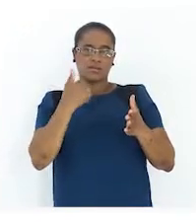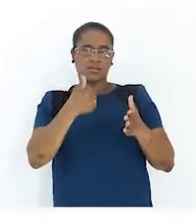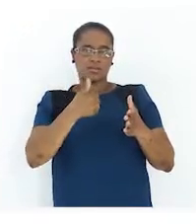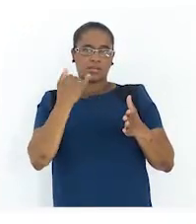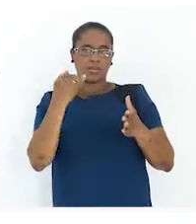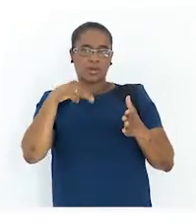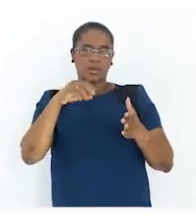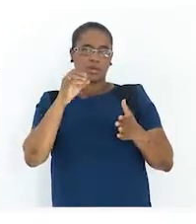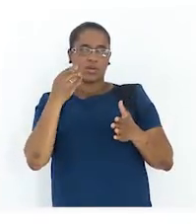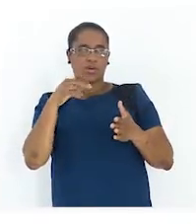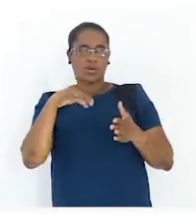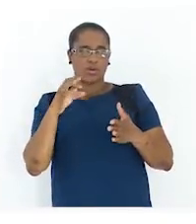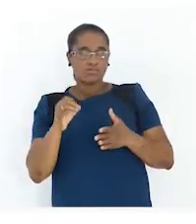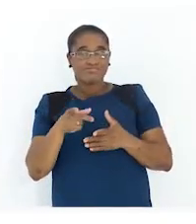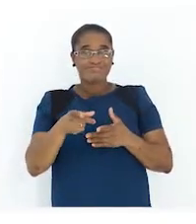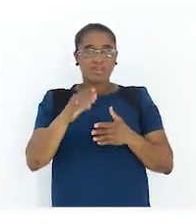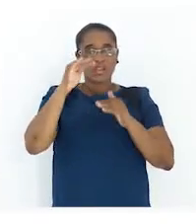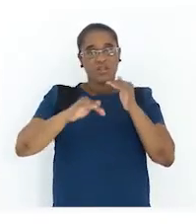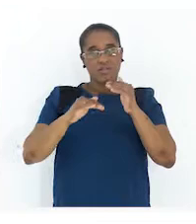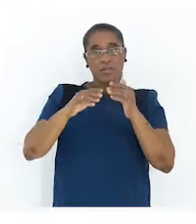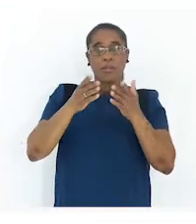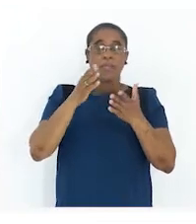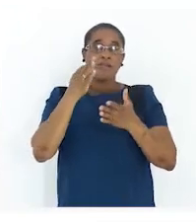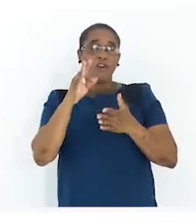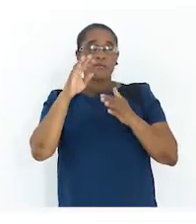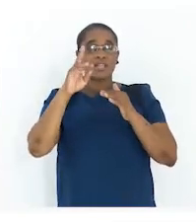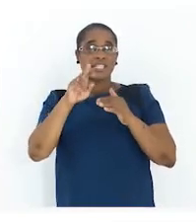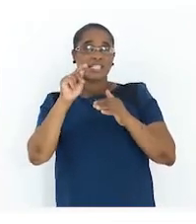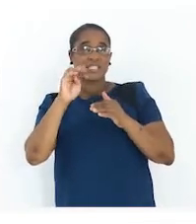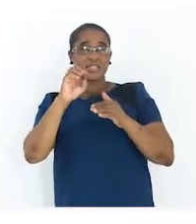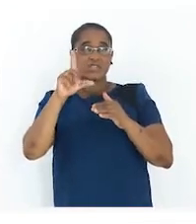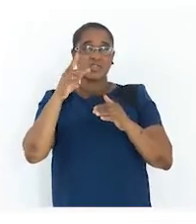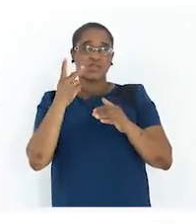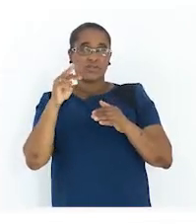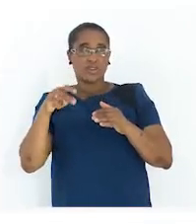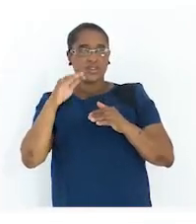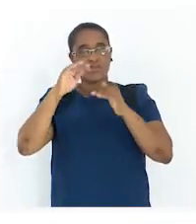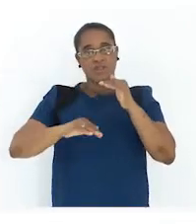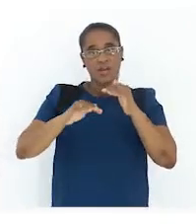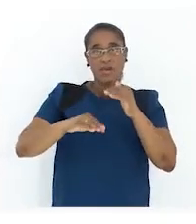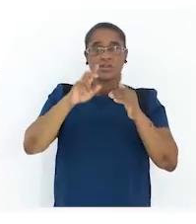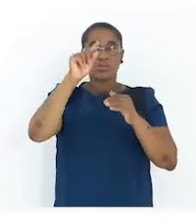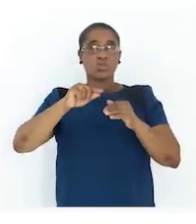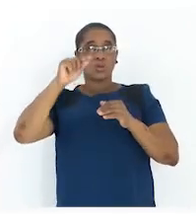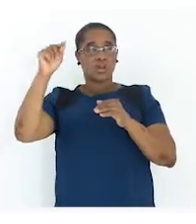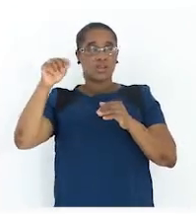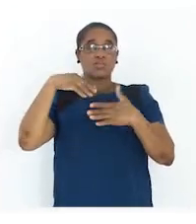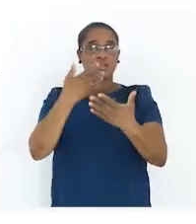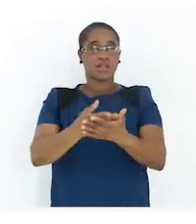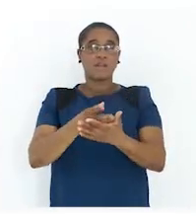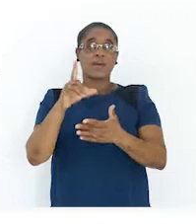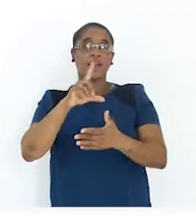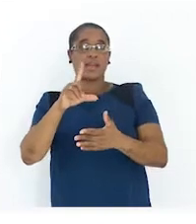fórmula resolvente, que fica debaixo da raiz, do radical, e é representado pela letra grega delta.